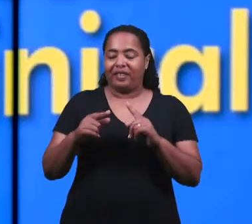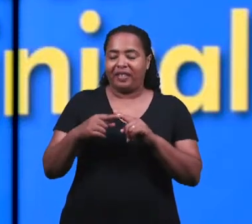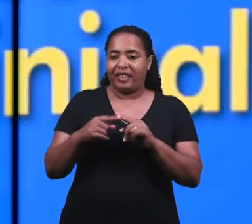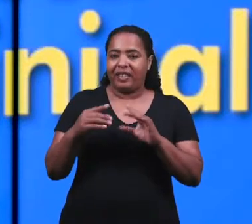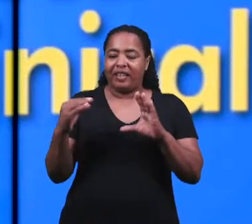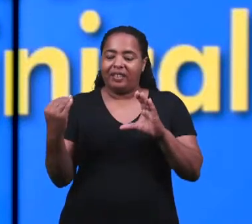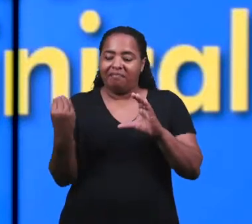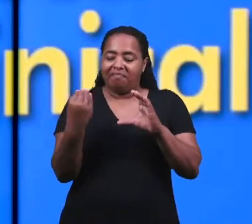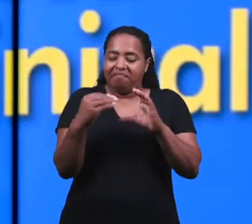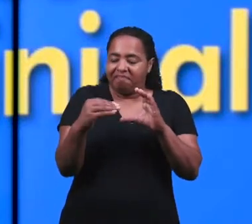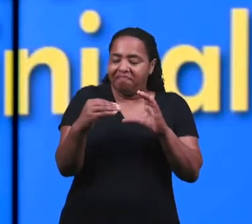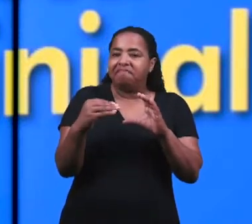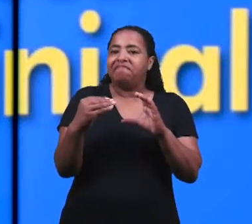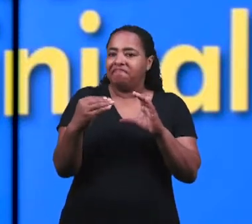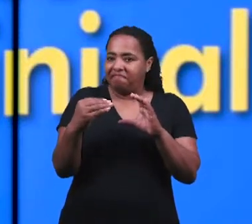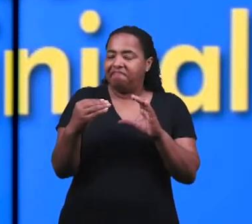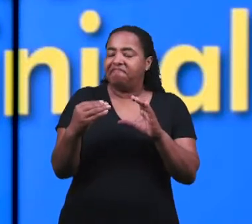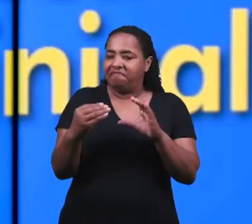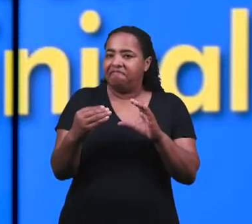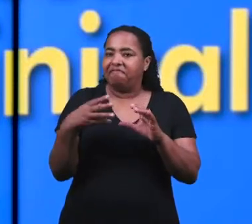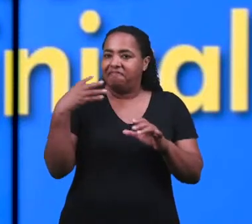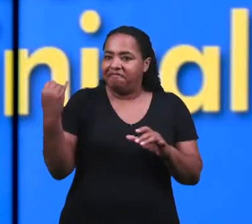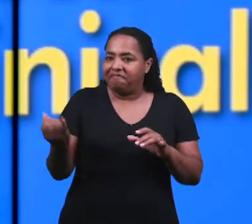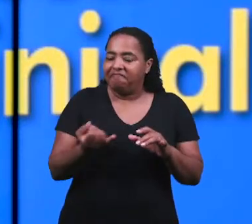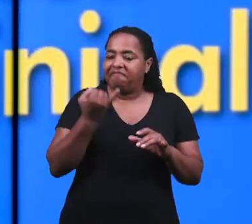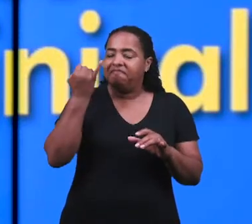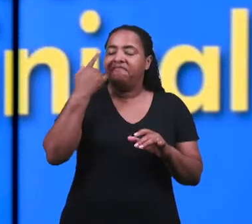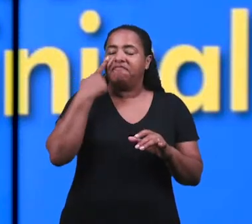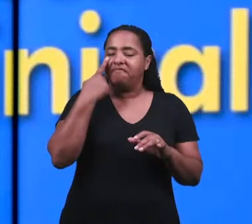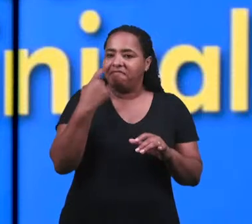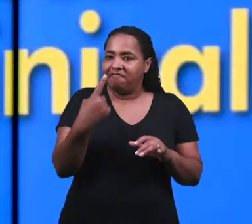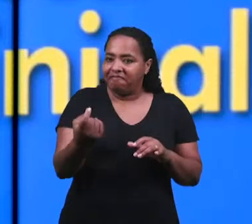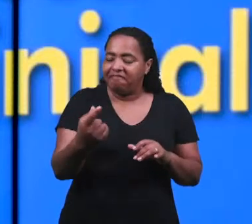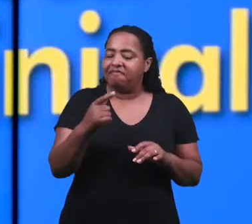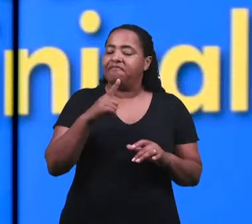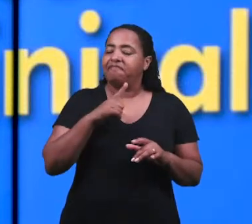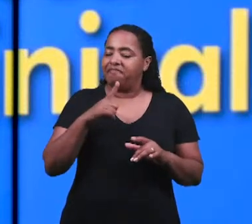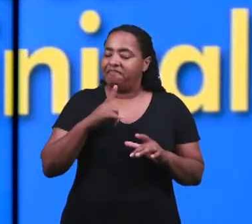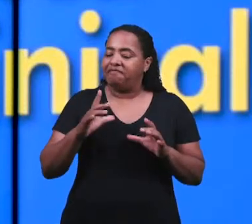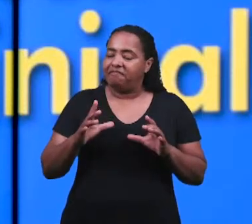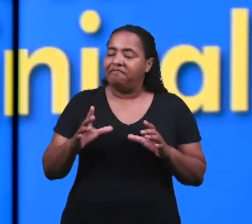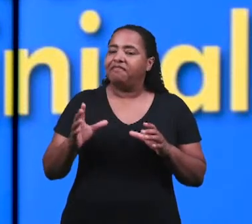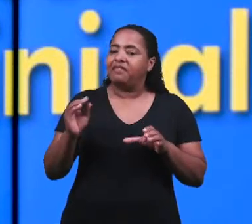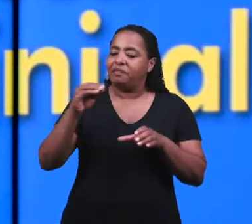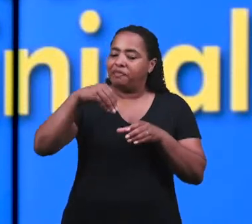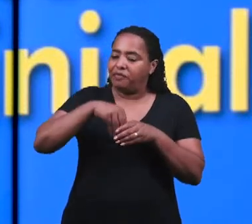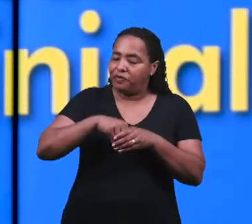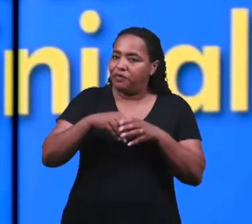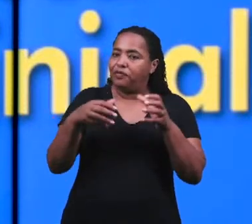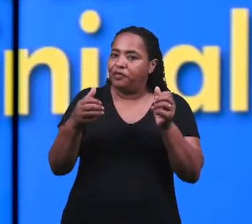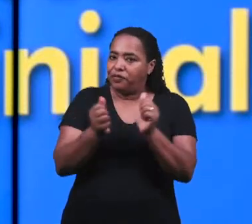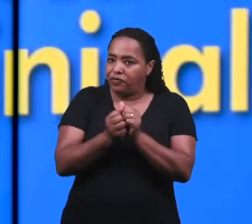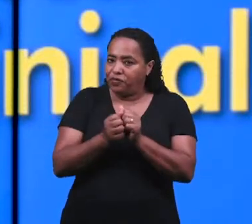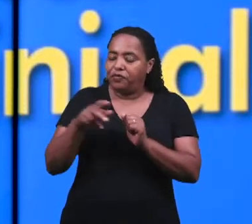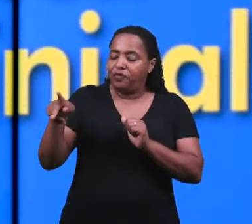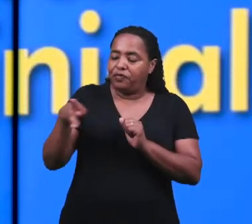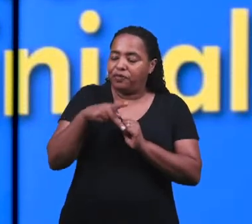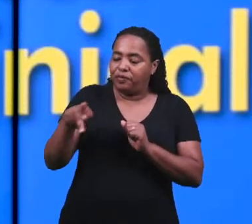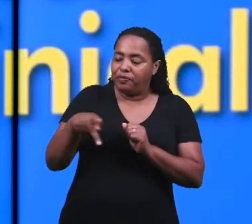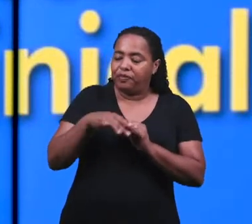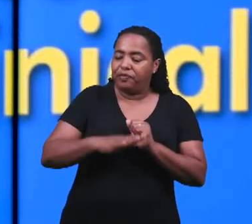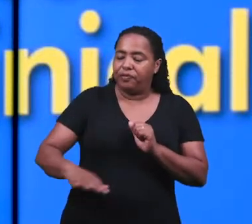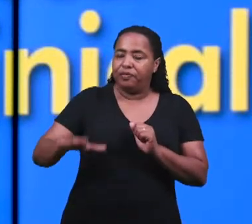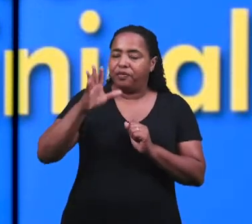fez uma colocação interessante, né? São senhoras, inclusive, onde há professoras ali de crianças, intermediários e